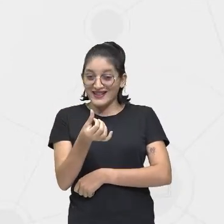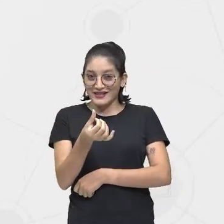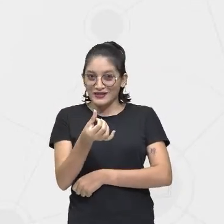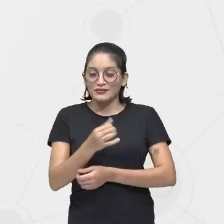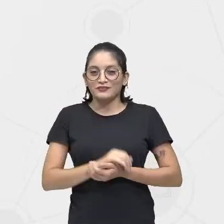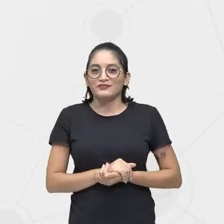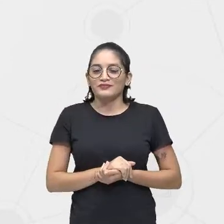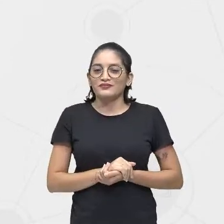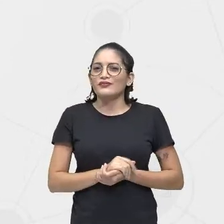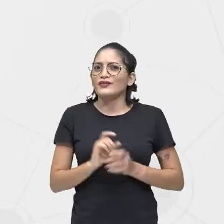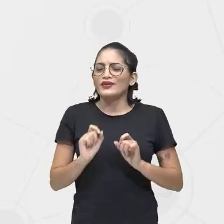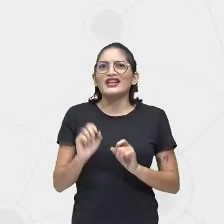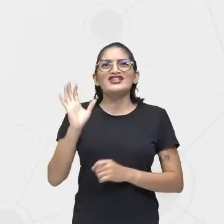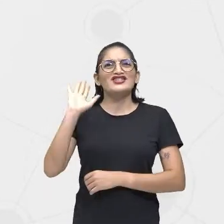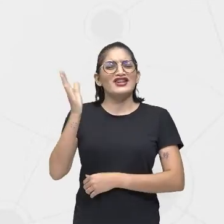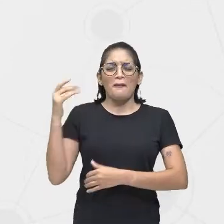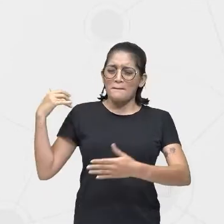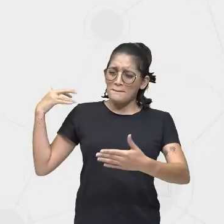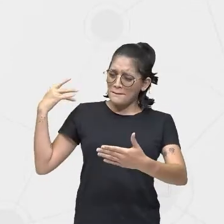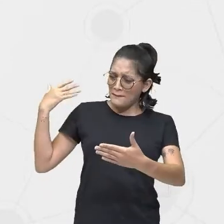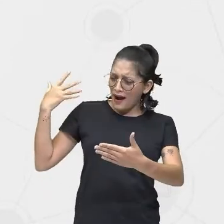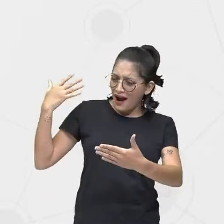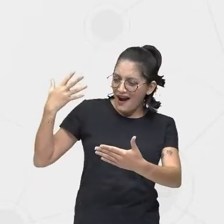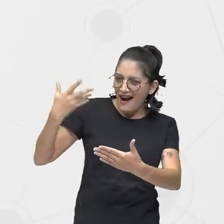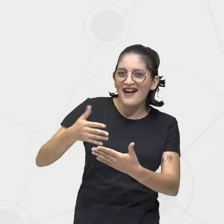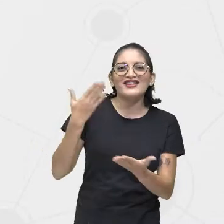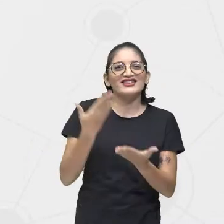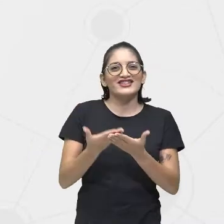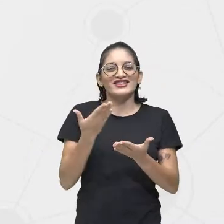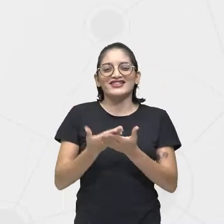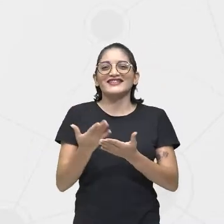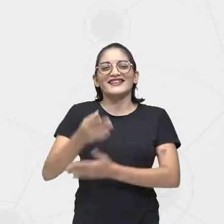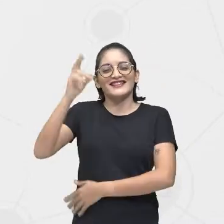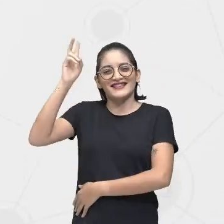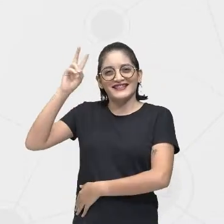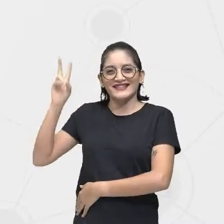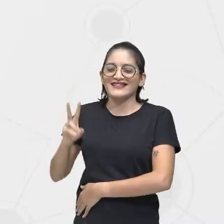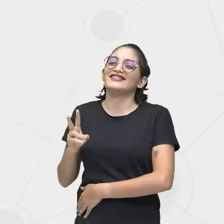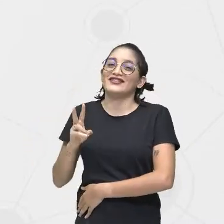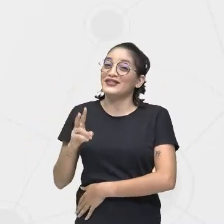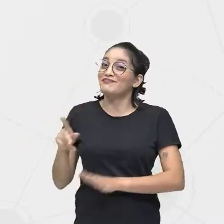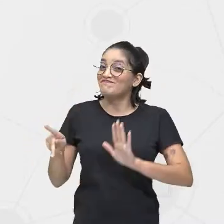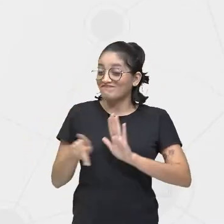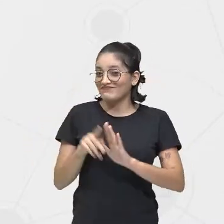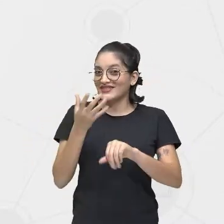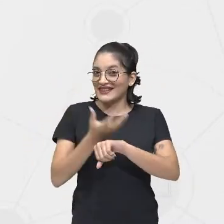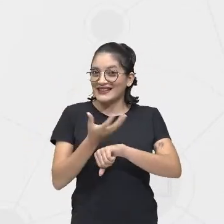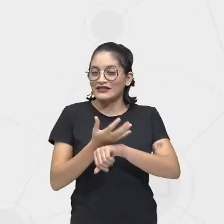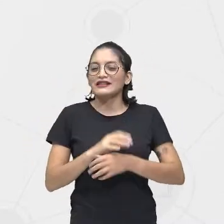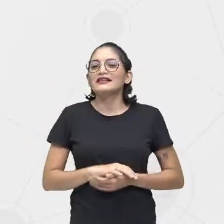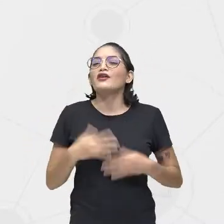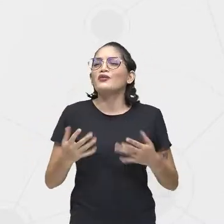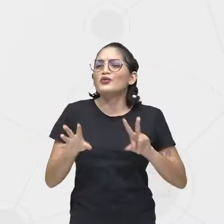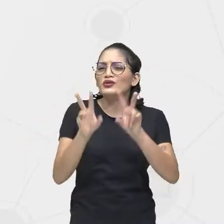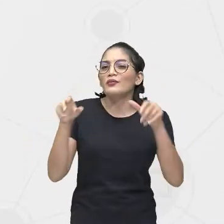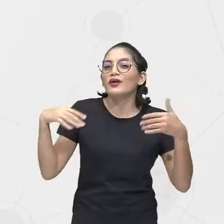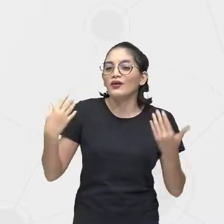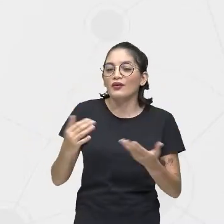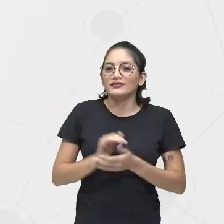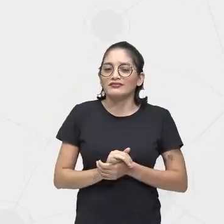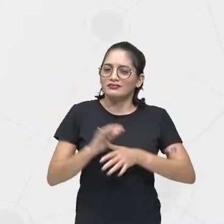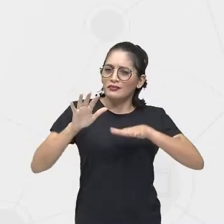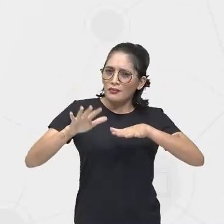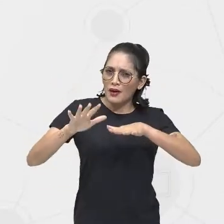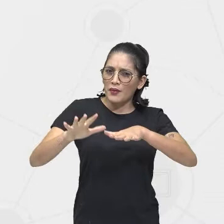236, o quanto a gente já percorreu nessa nossa viagem maravilhosa pela história. O tema da aula de hoje é Marcha